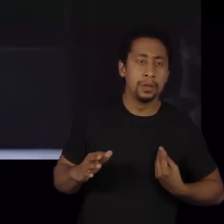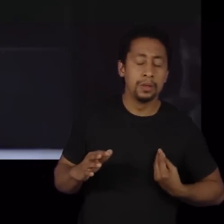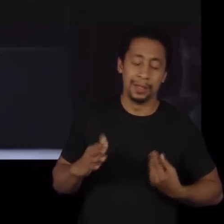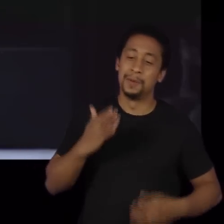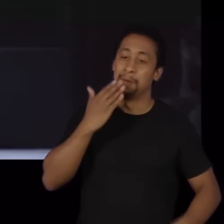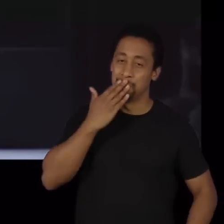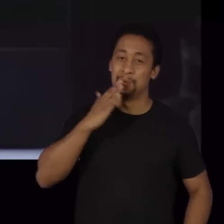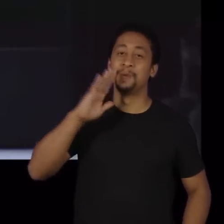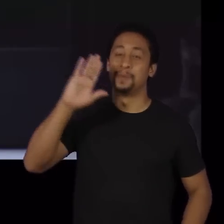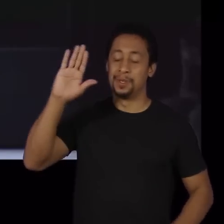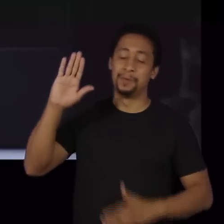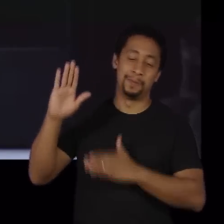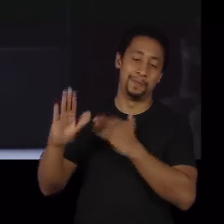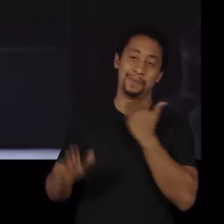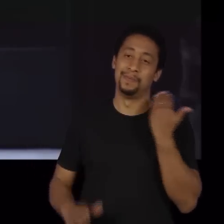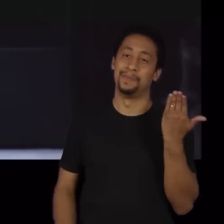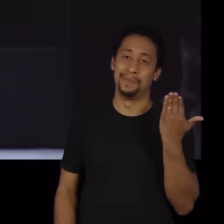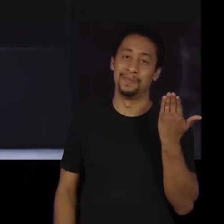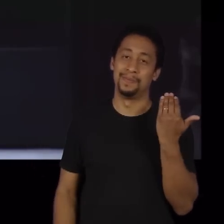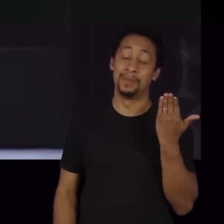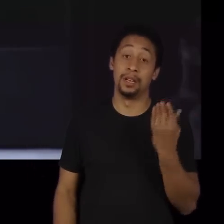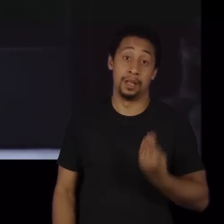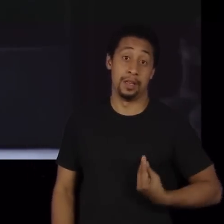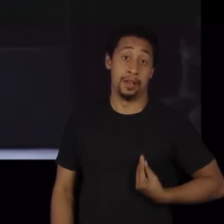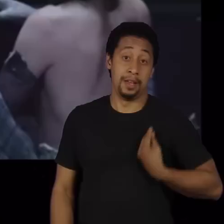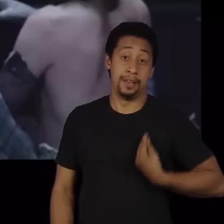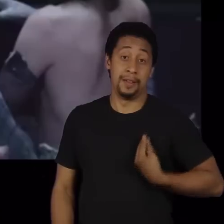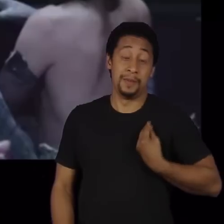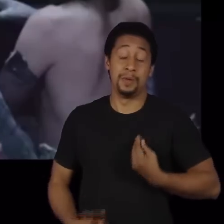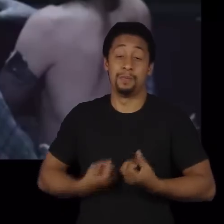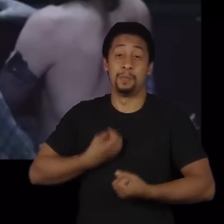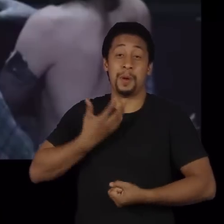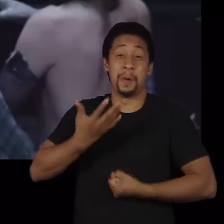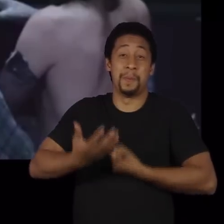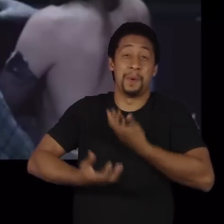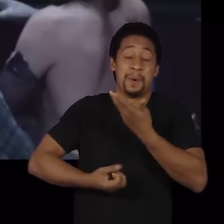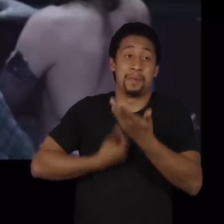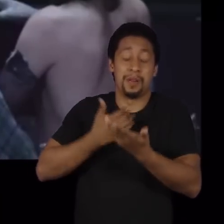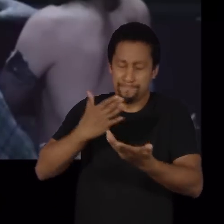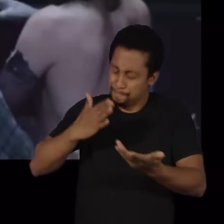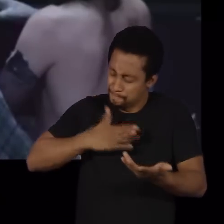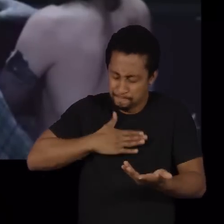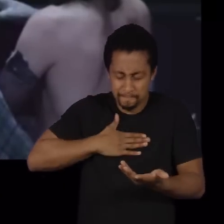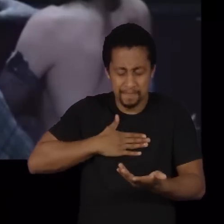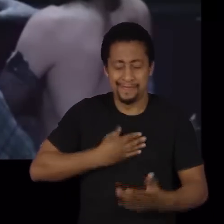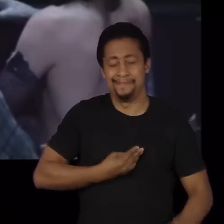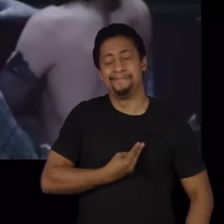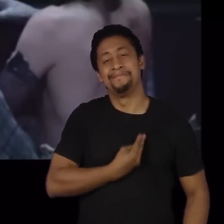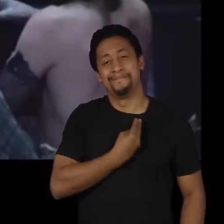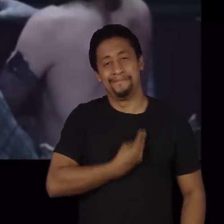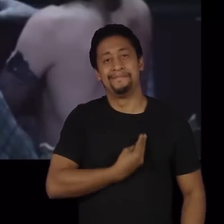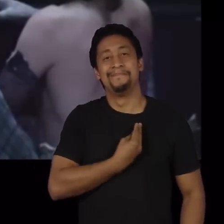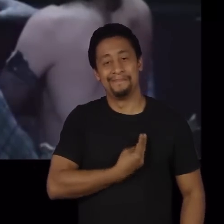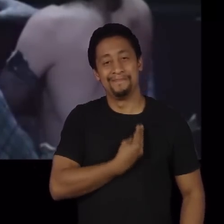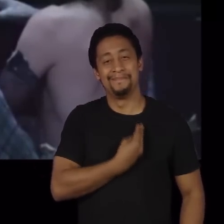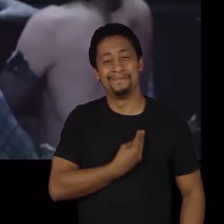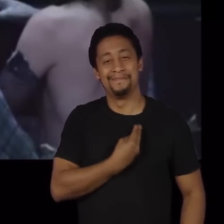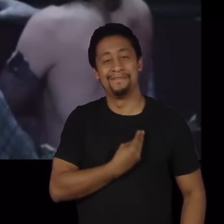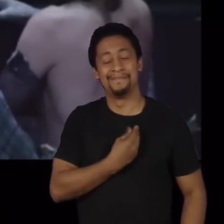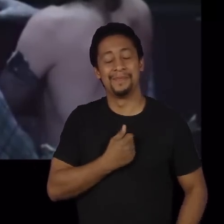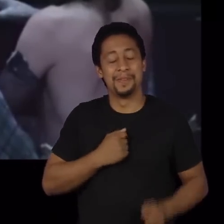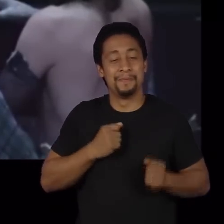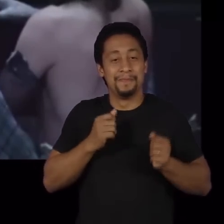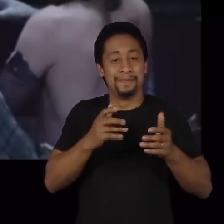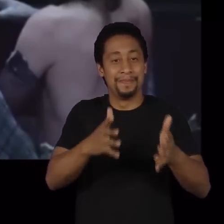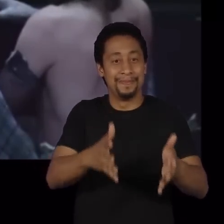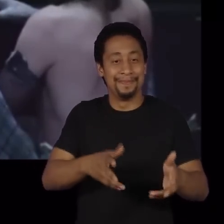prometo morte, a vida de um poeta, a minha vida, palavras